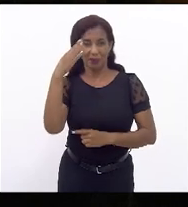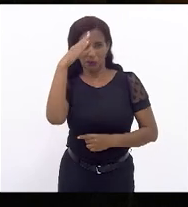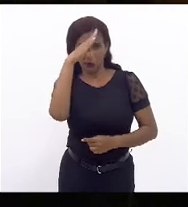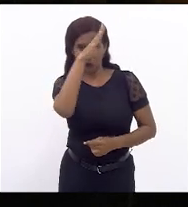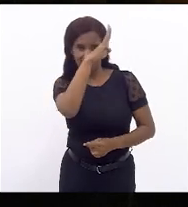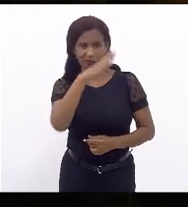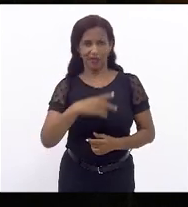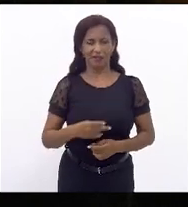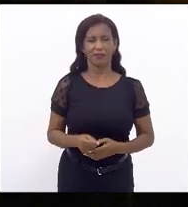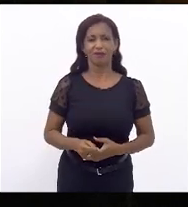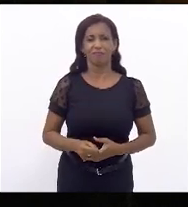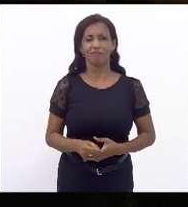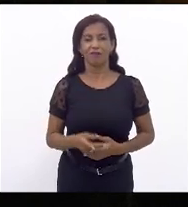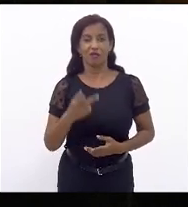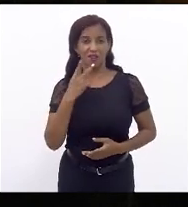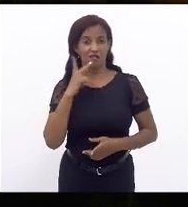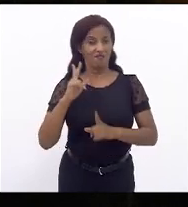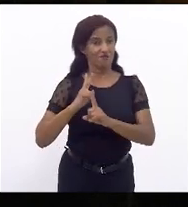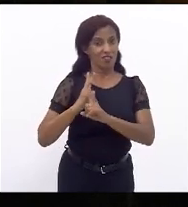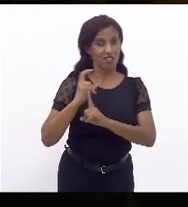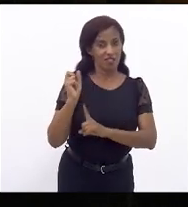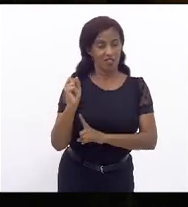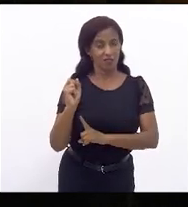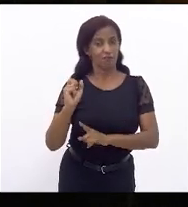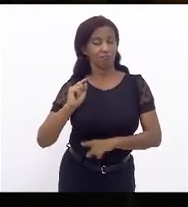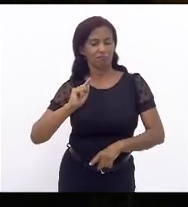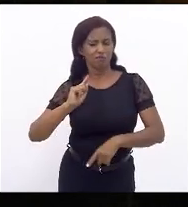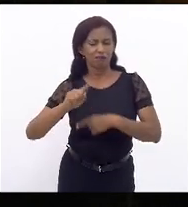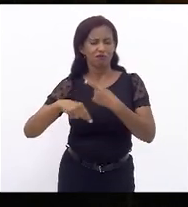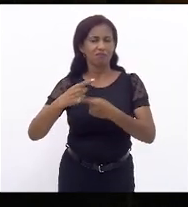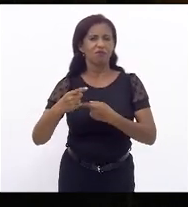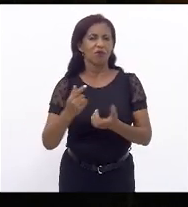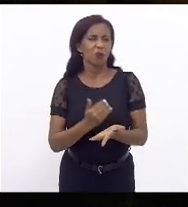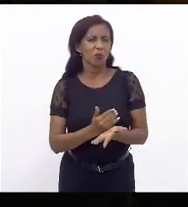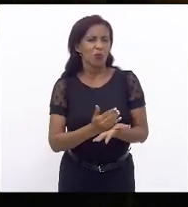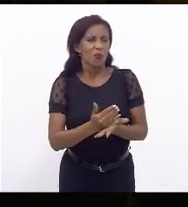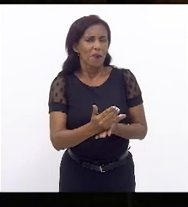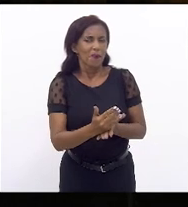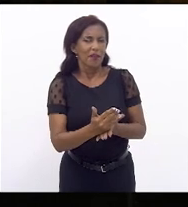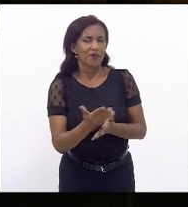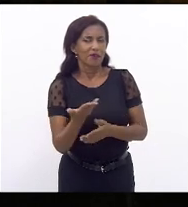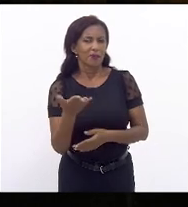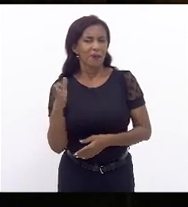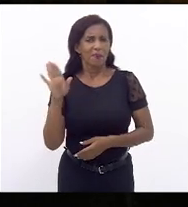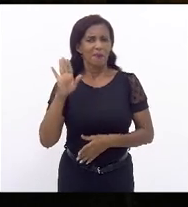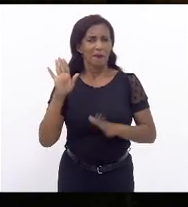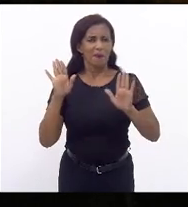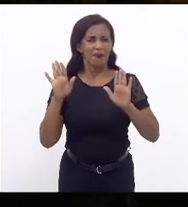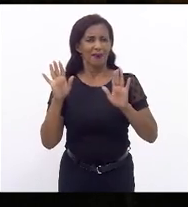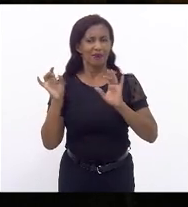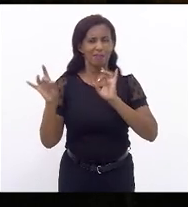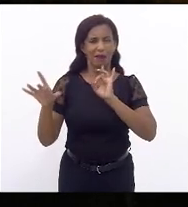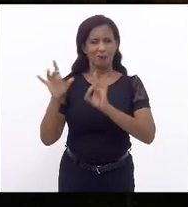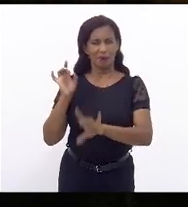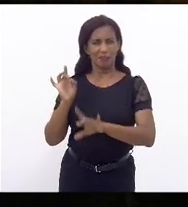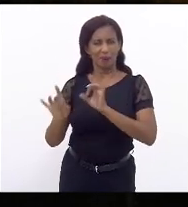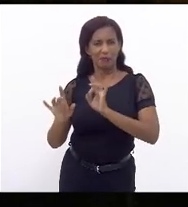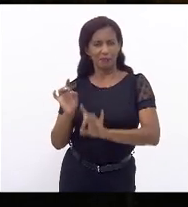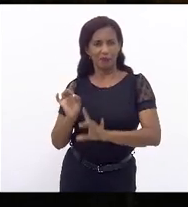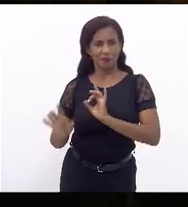bolsonarista, se elegeram, mas logo no início de alguns mandatos se rebelaram,